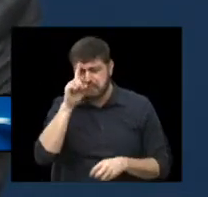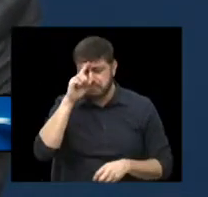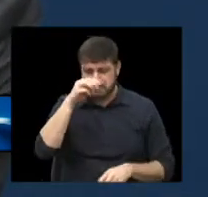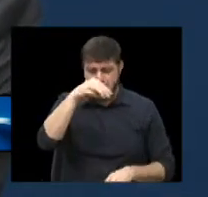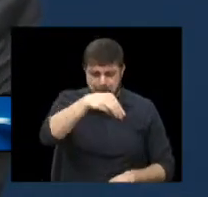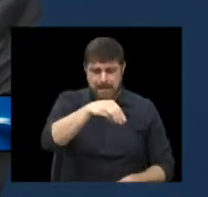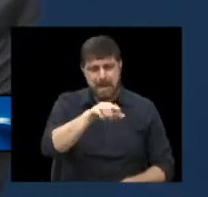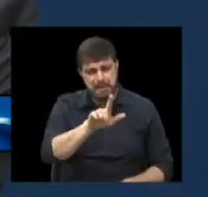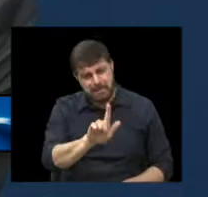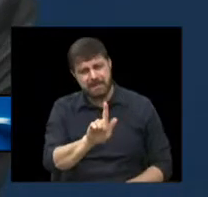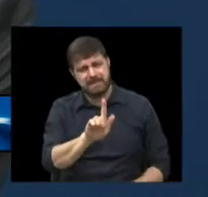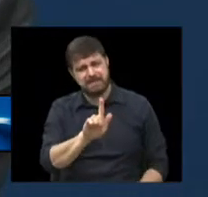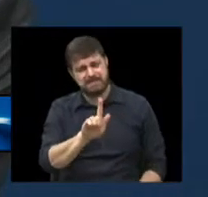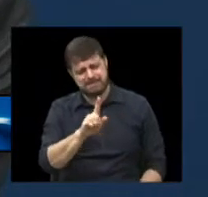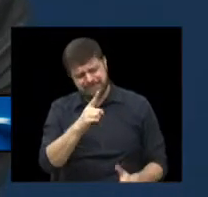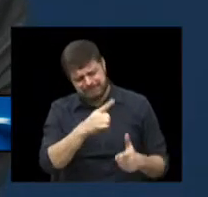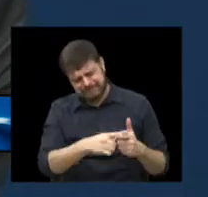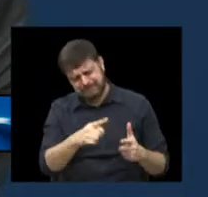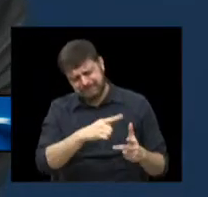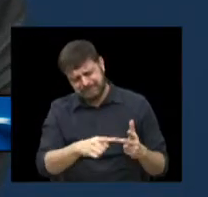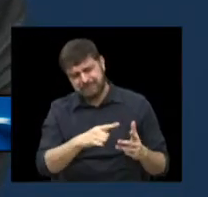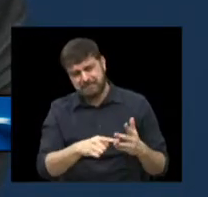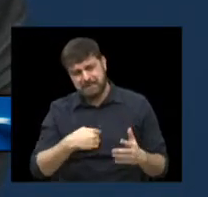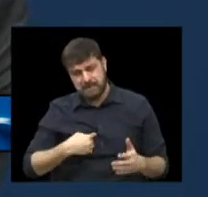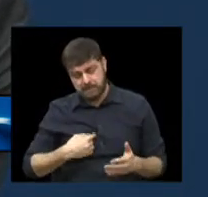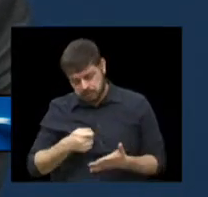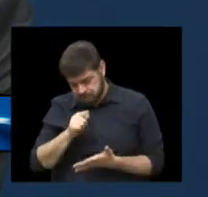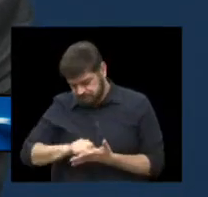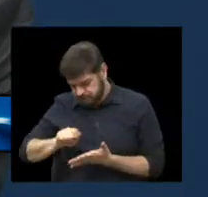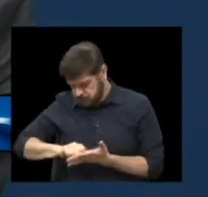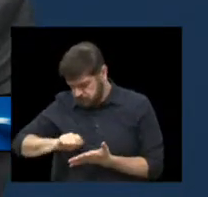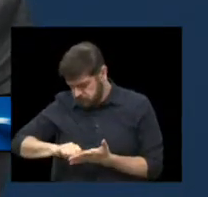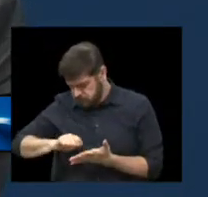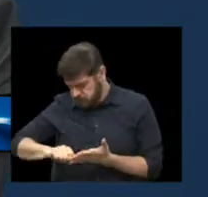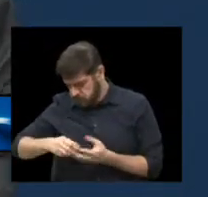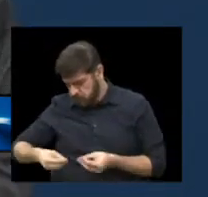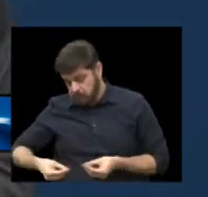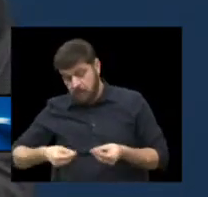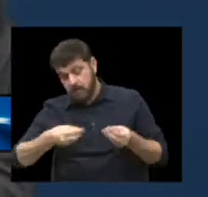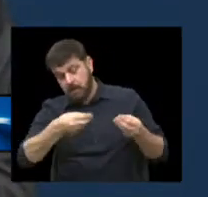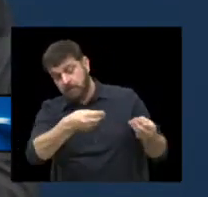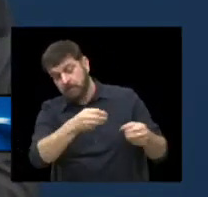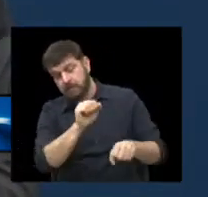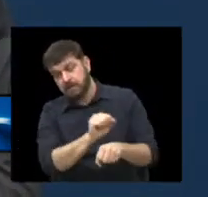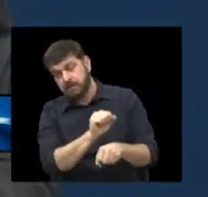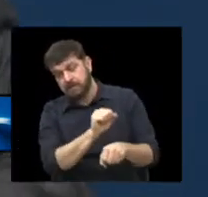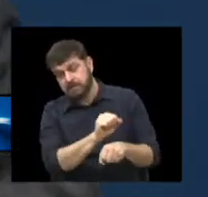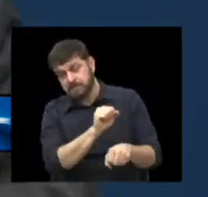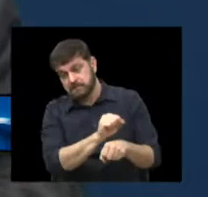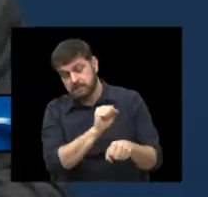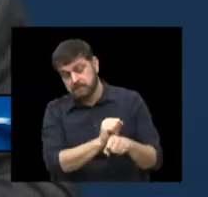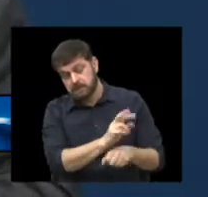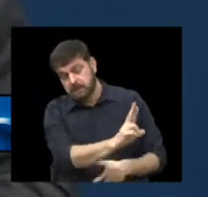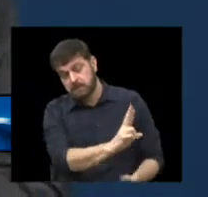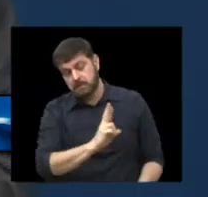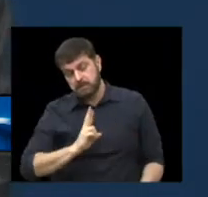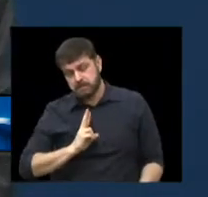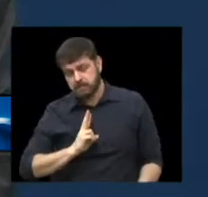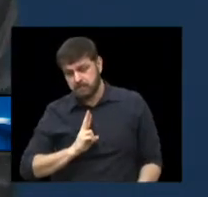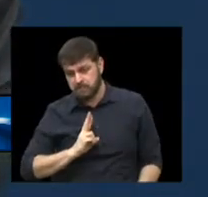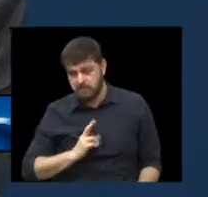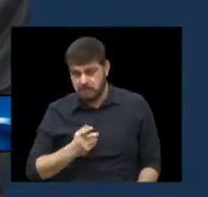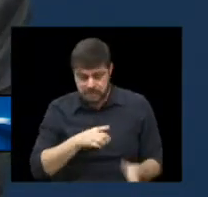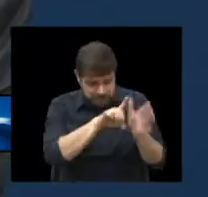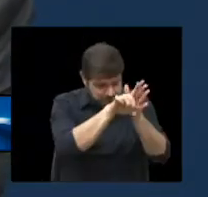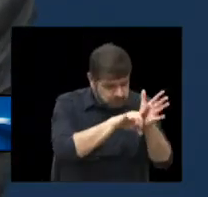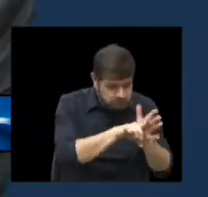Eu encaminhei um requerimento de informação, né, eu quero que esse fato seja apurado. Acho que é inadmissível a gente ter